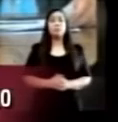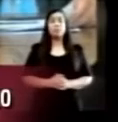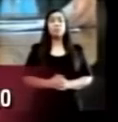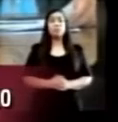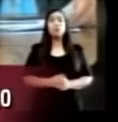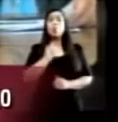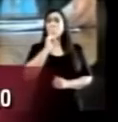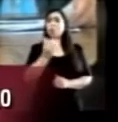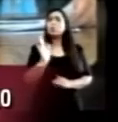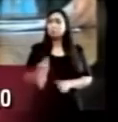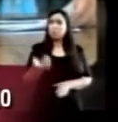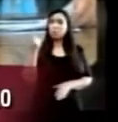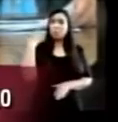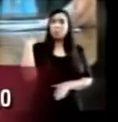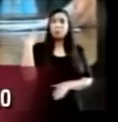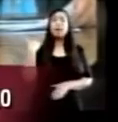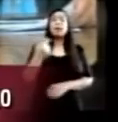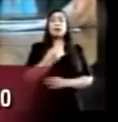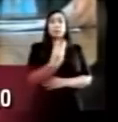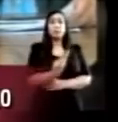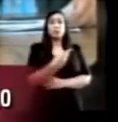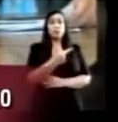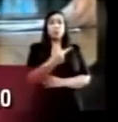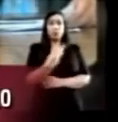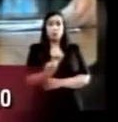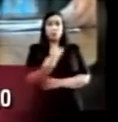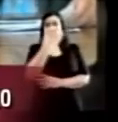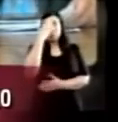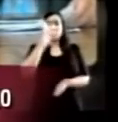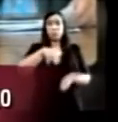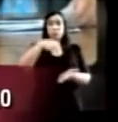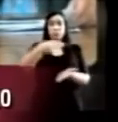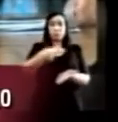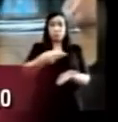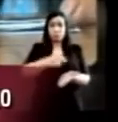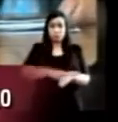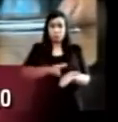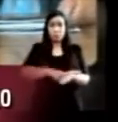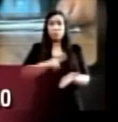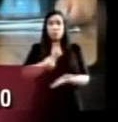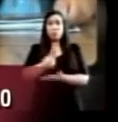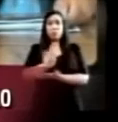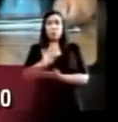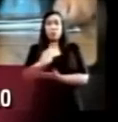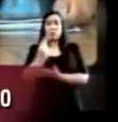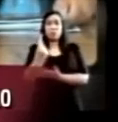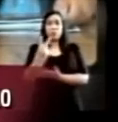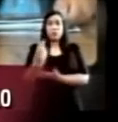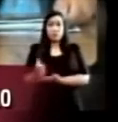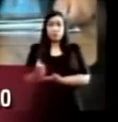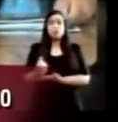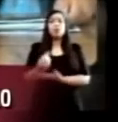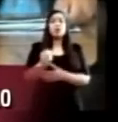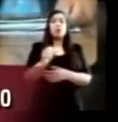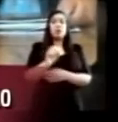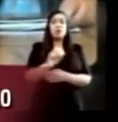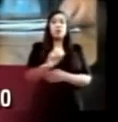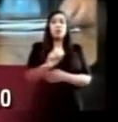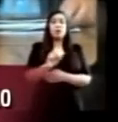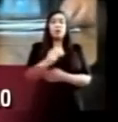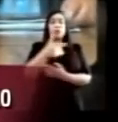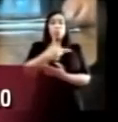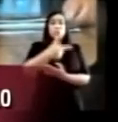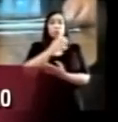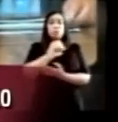eu disse anteriormente, com 323 casos internados, sendo 120 em UTI e 203 em